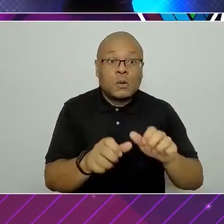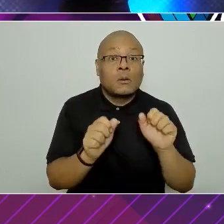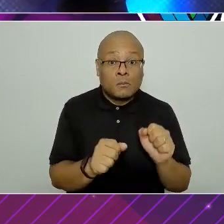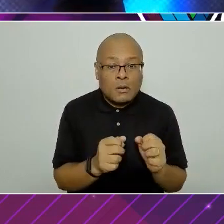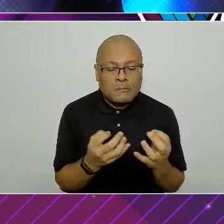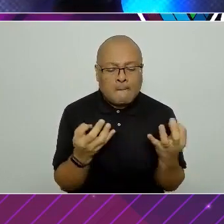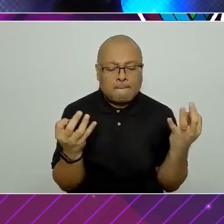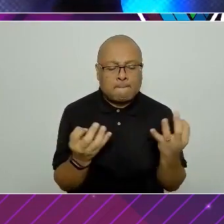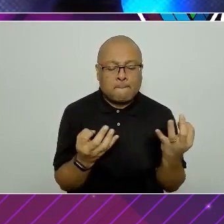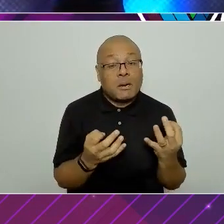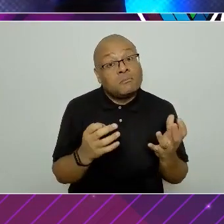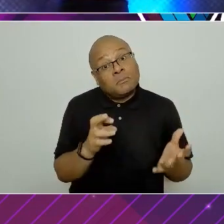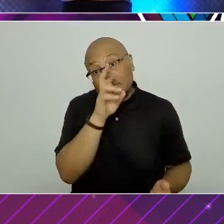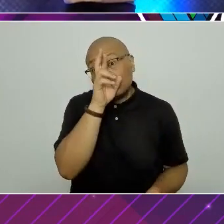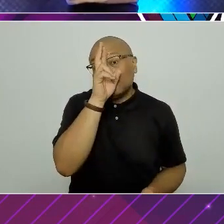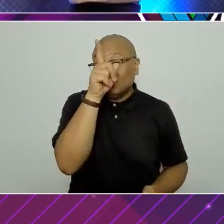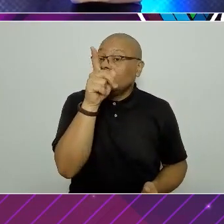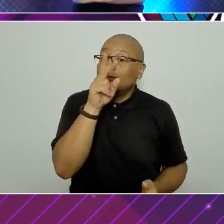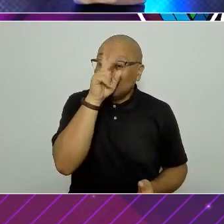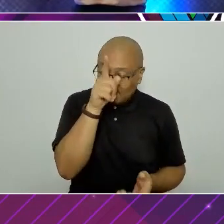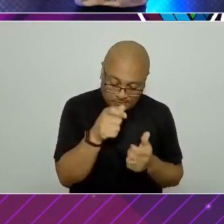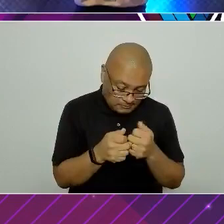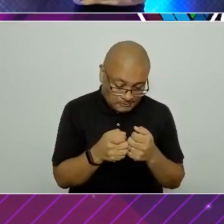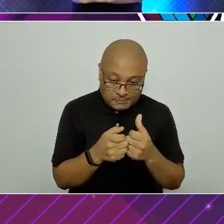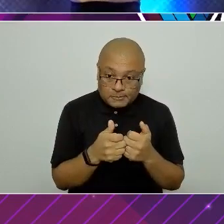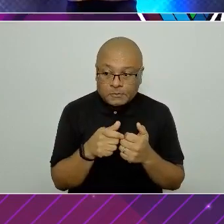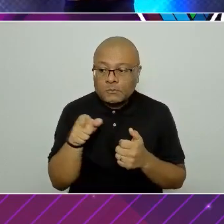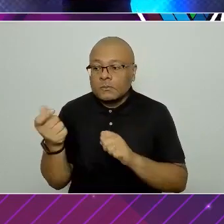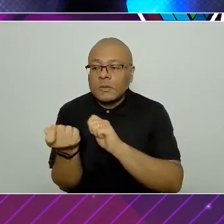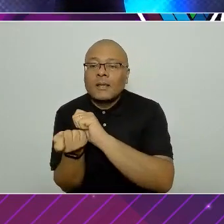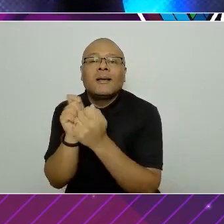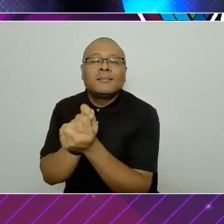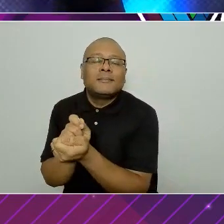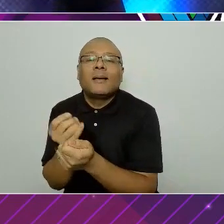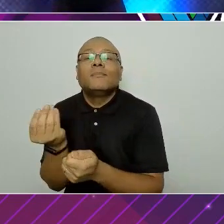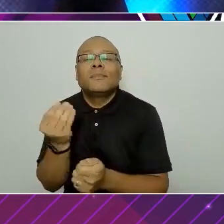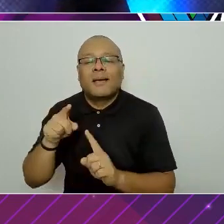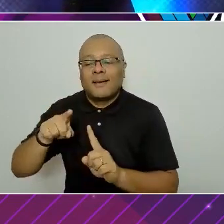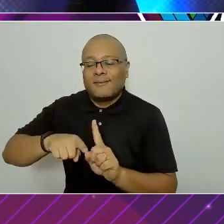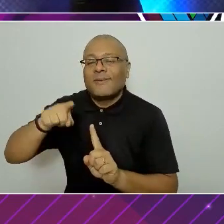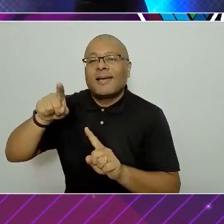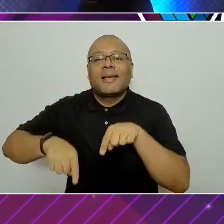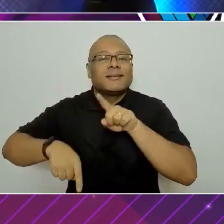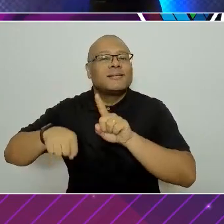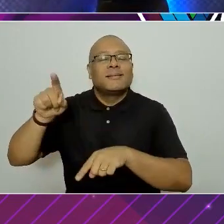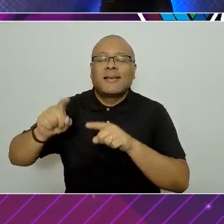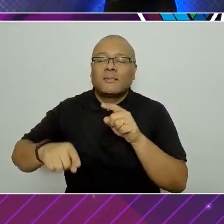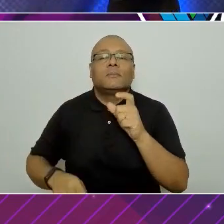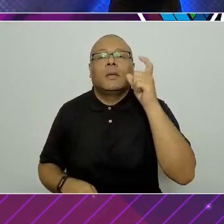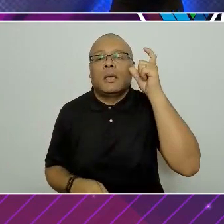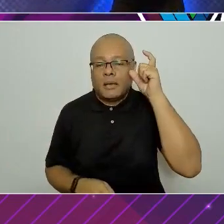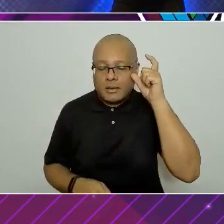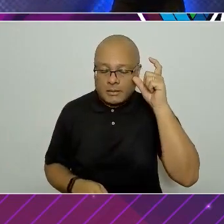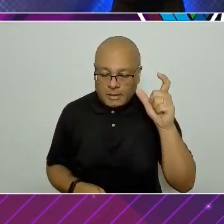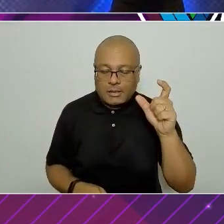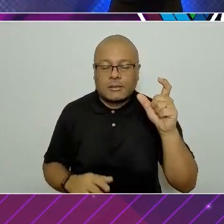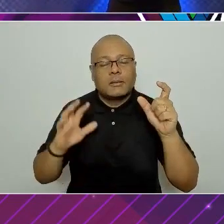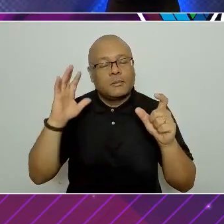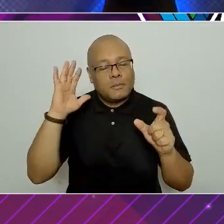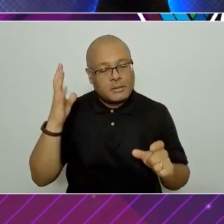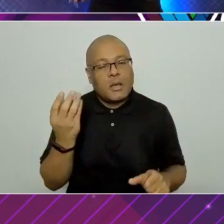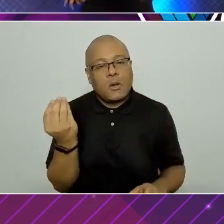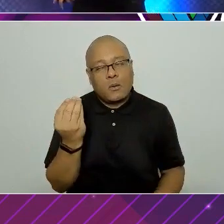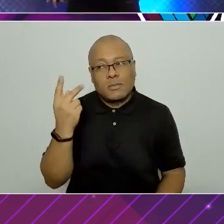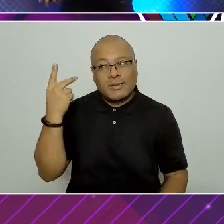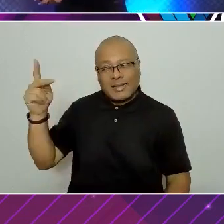perfeitinho ou podem não digitar perfeitinho, para ela lidar com essas variações, né? É muito interessante pensar o quanto que as pessoas que